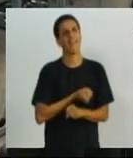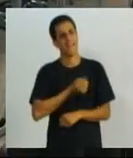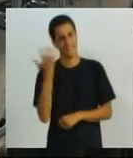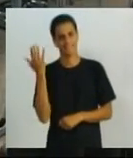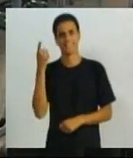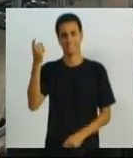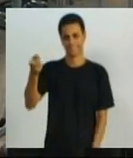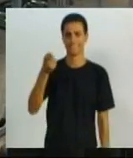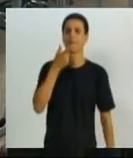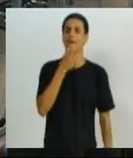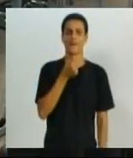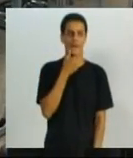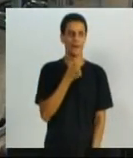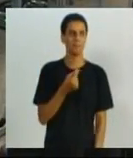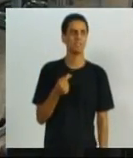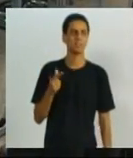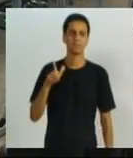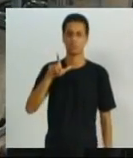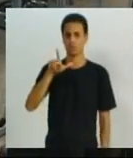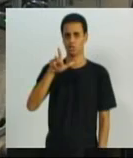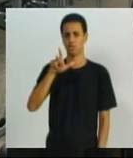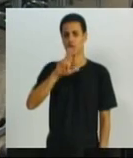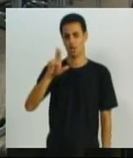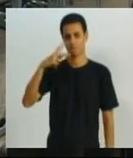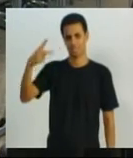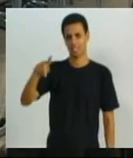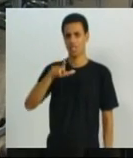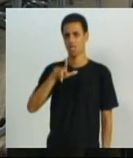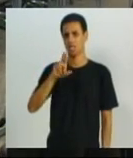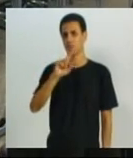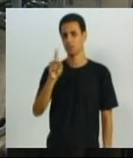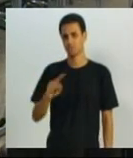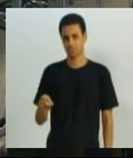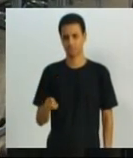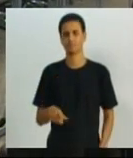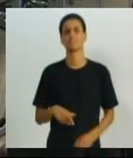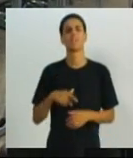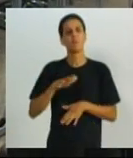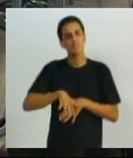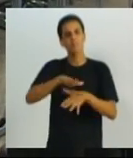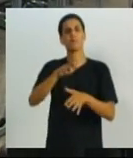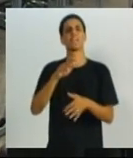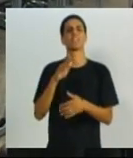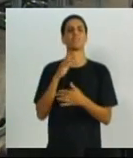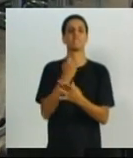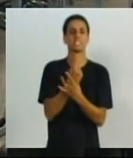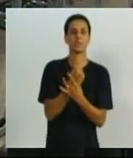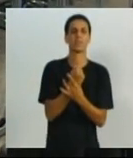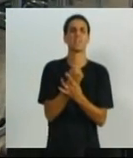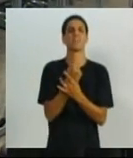E olha que ele é fortinho para carregar a bandeira. É do movimento comunitário, movimento de segurança.